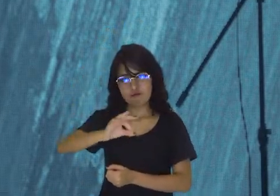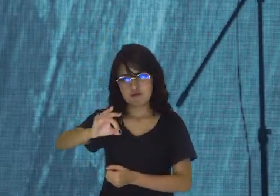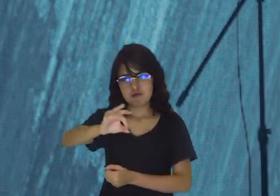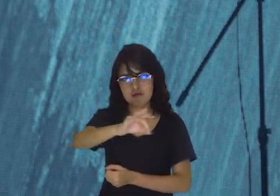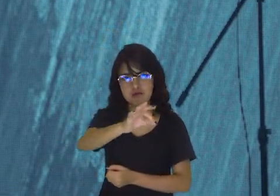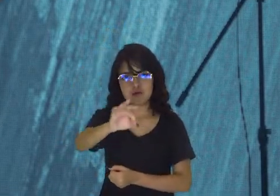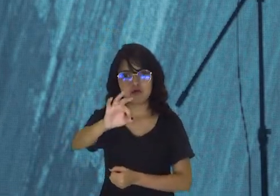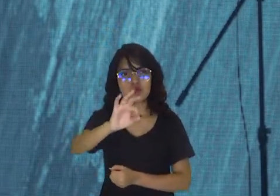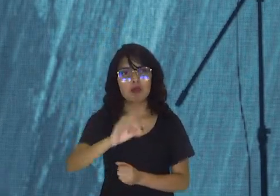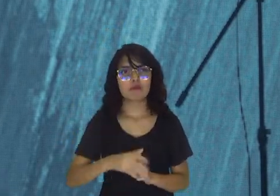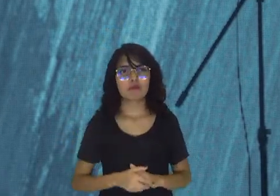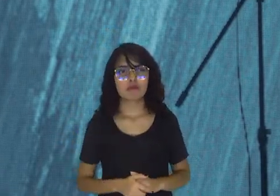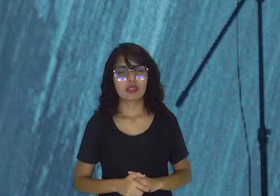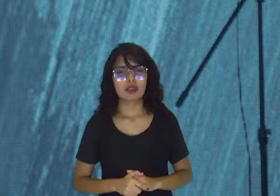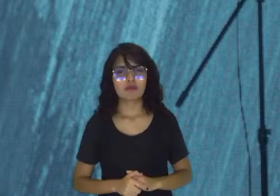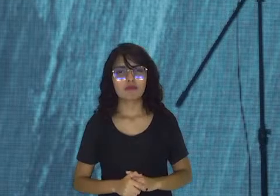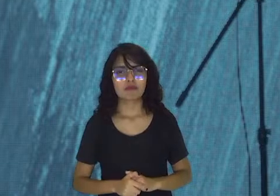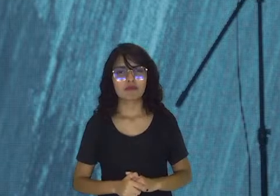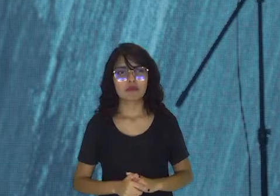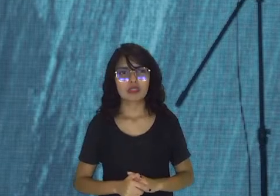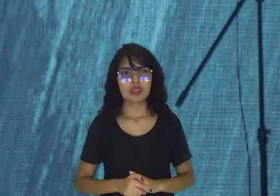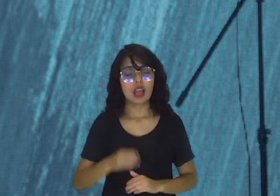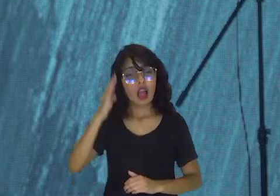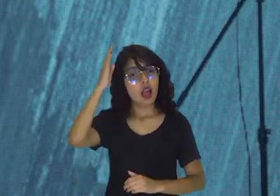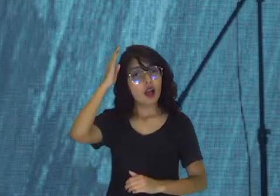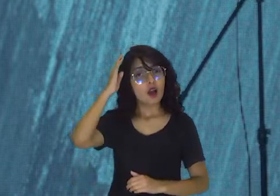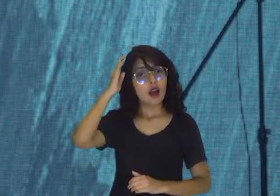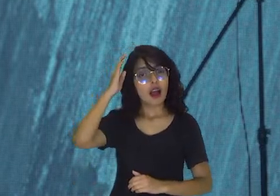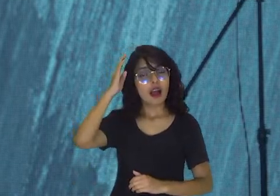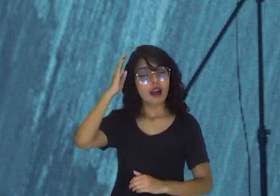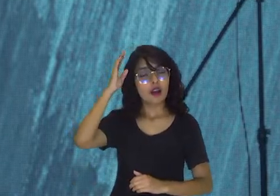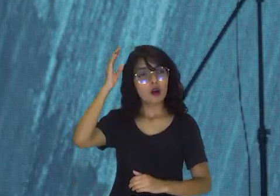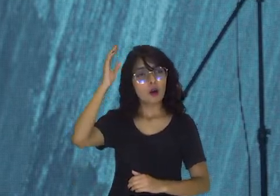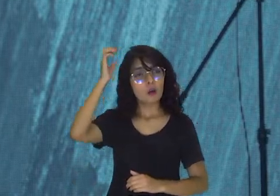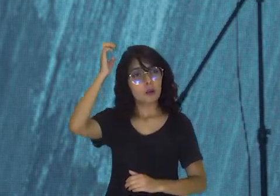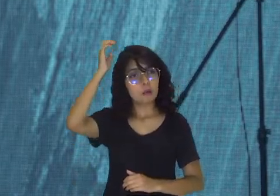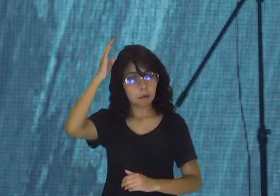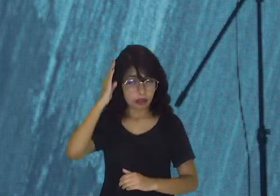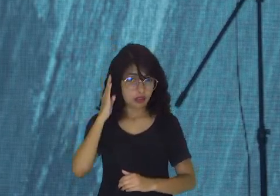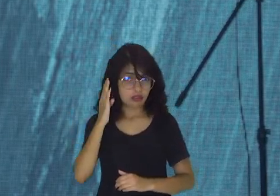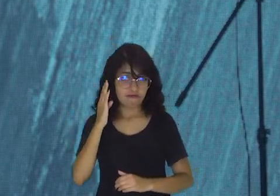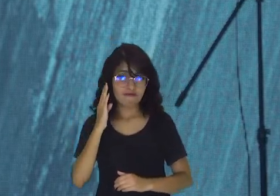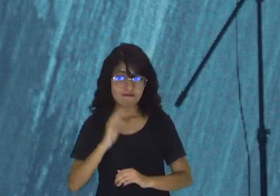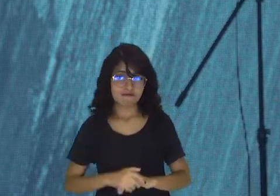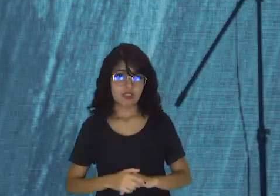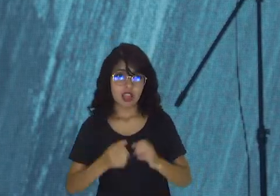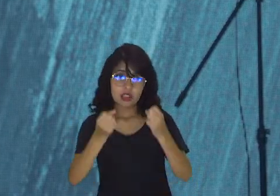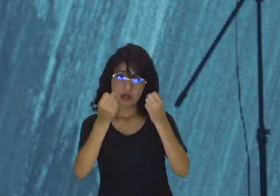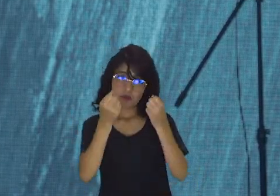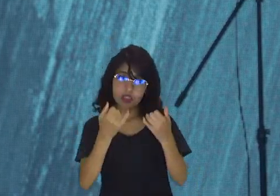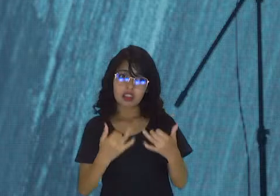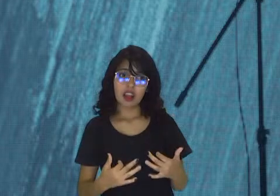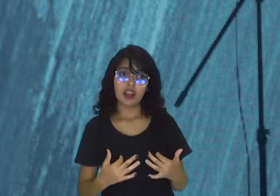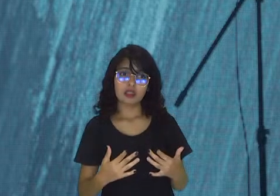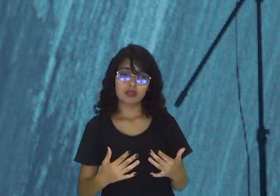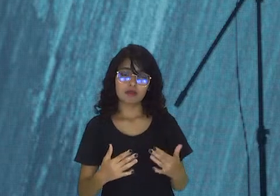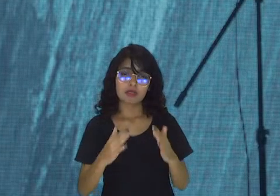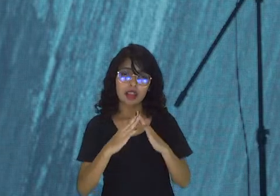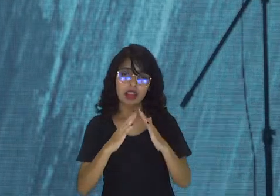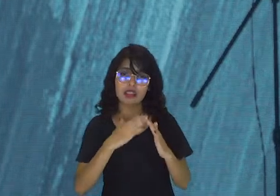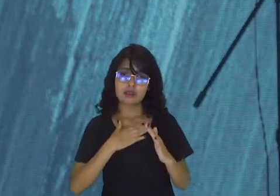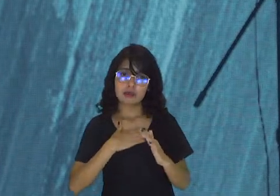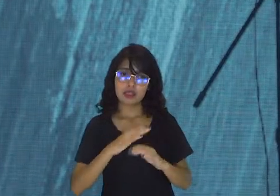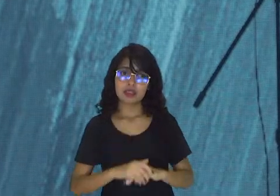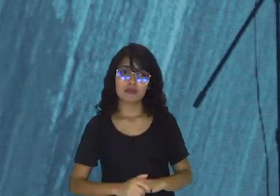A Bete tem falado lá em casa, né? Eu imagino que nós já lemos esse livro mais do que 5 vezes. Mas